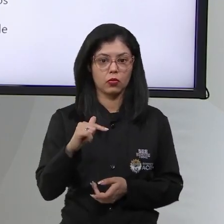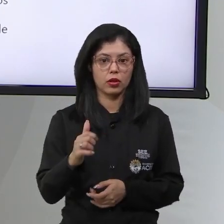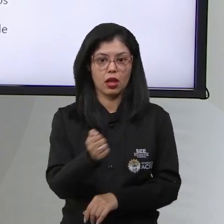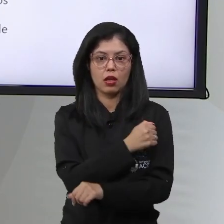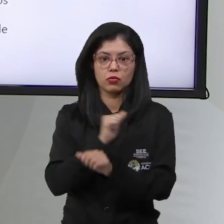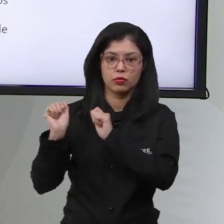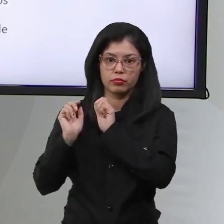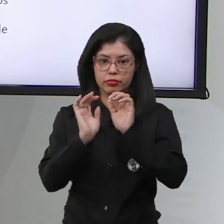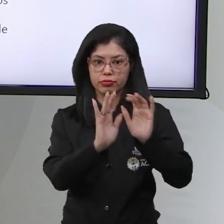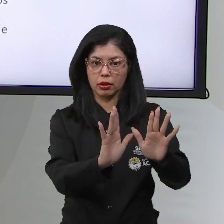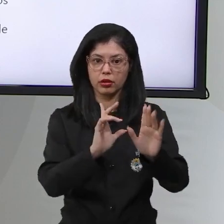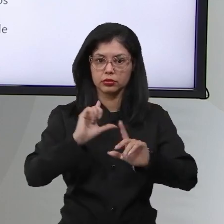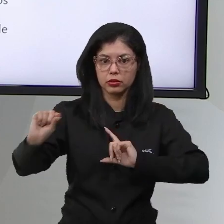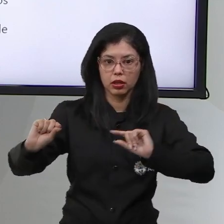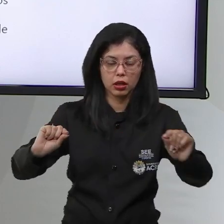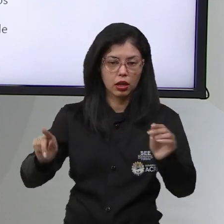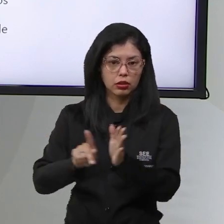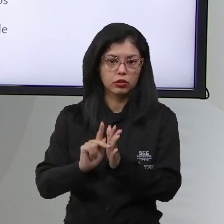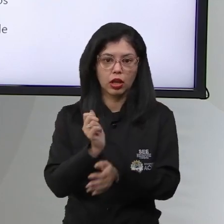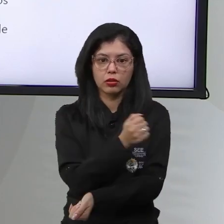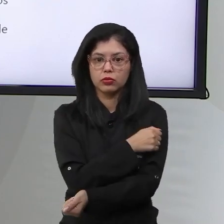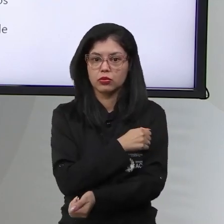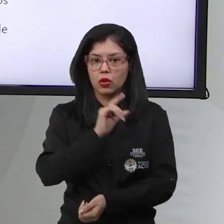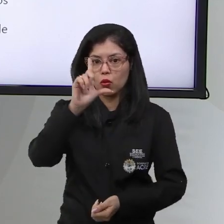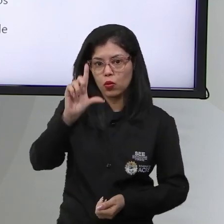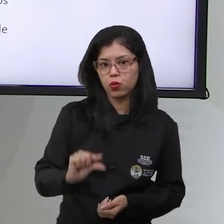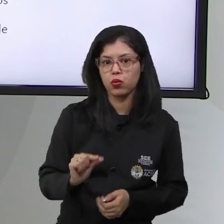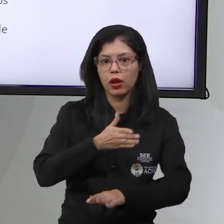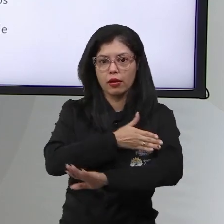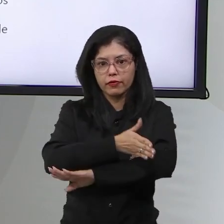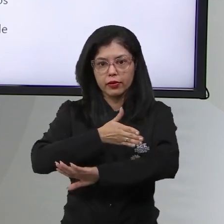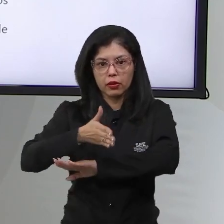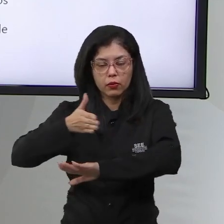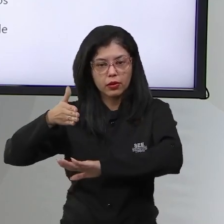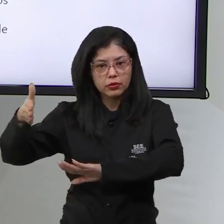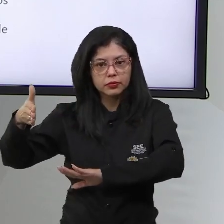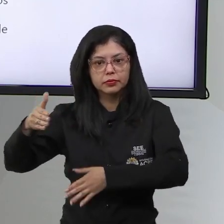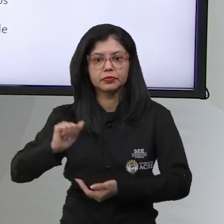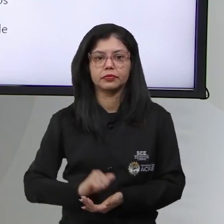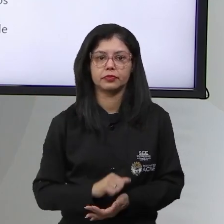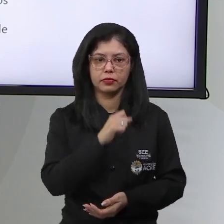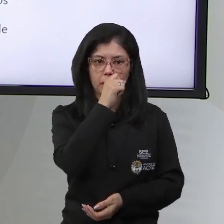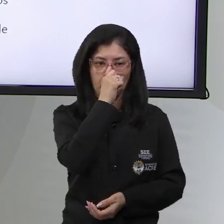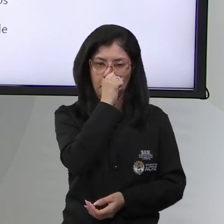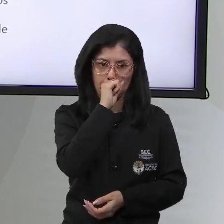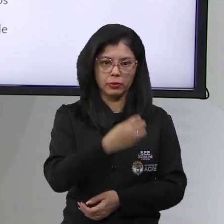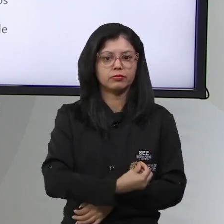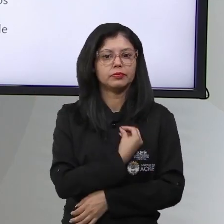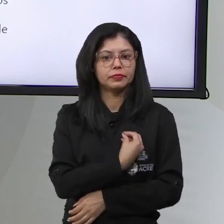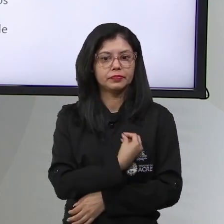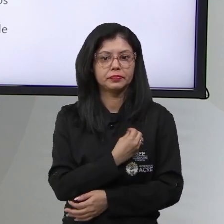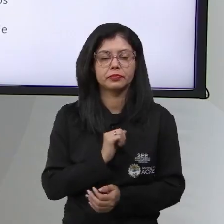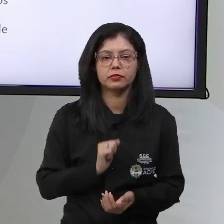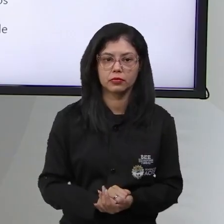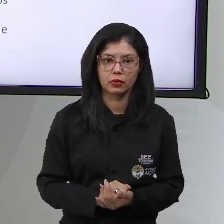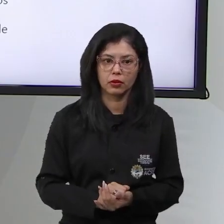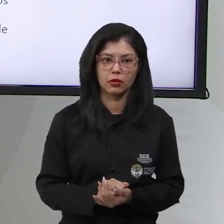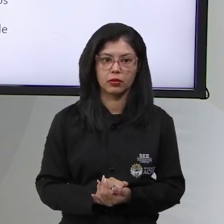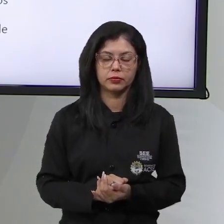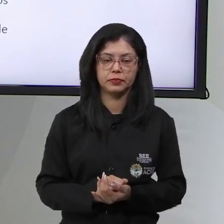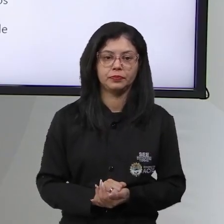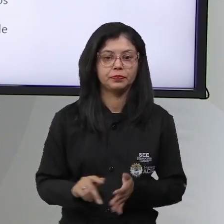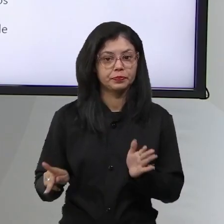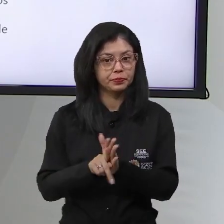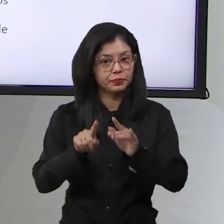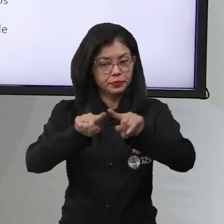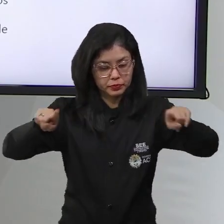escolar, né, ou se eu tenho uma baixa frequência, ou seja, a presença do aluno no